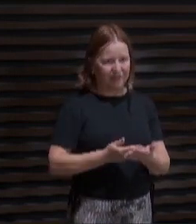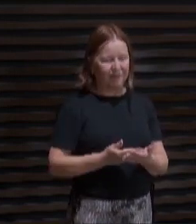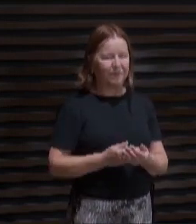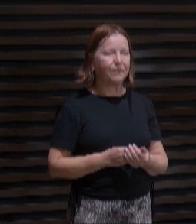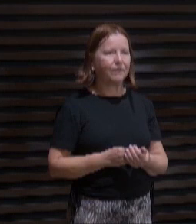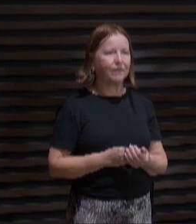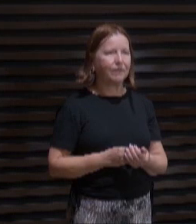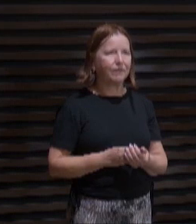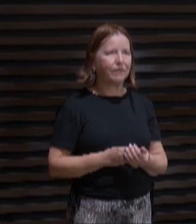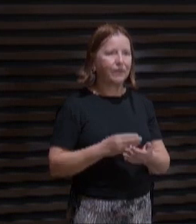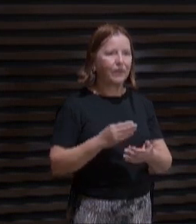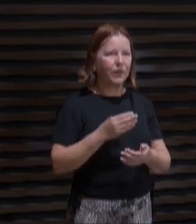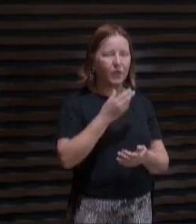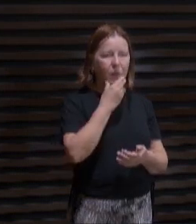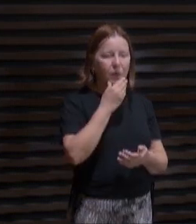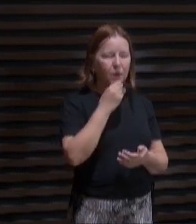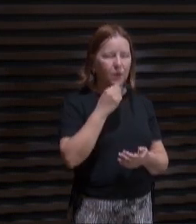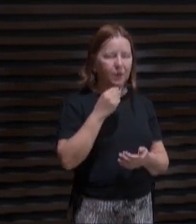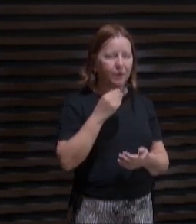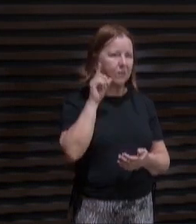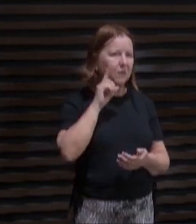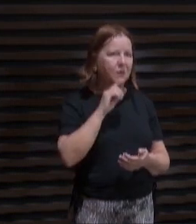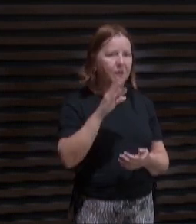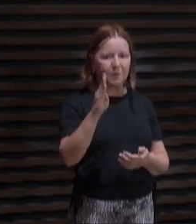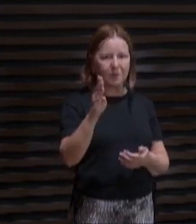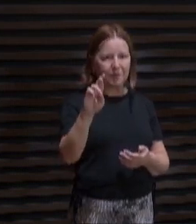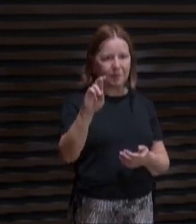Brennan Manning, no seu livro